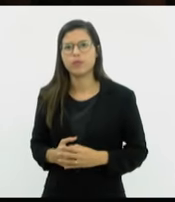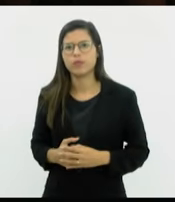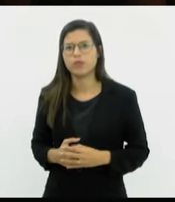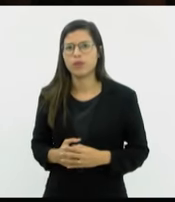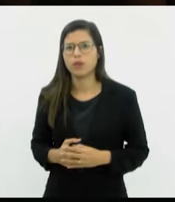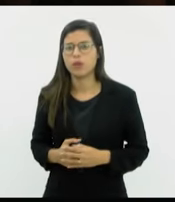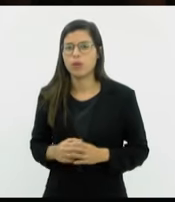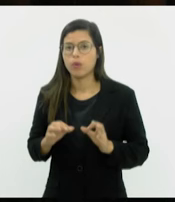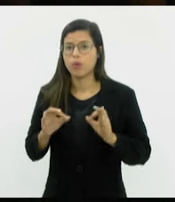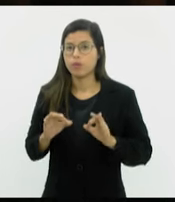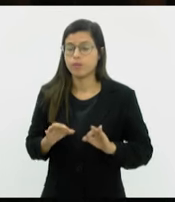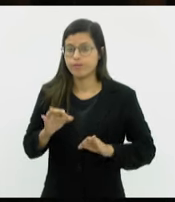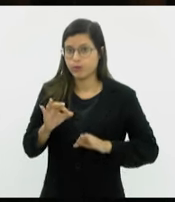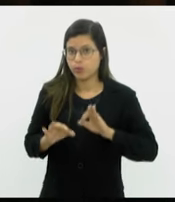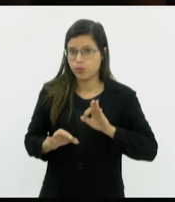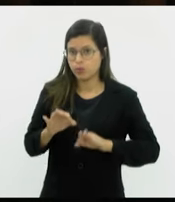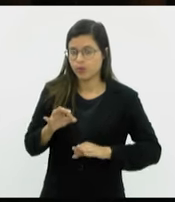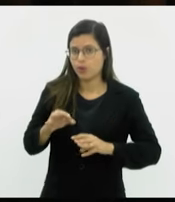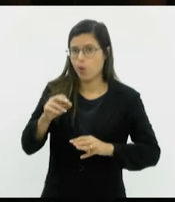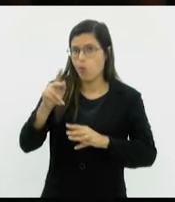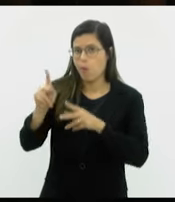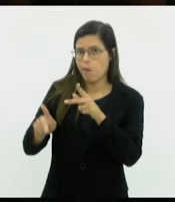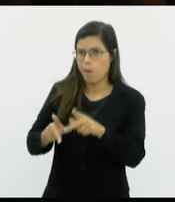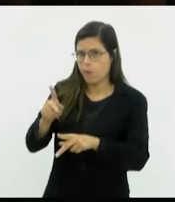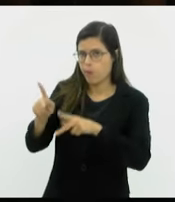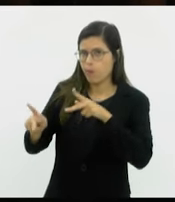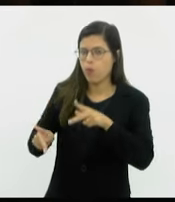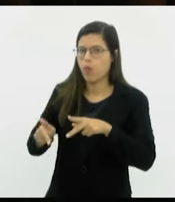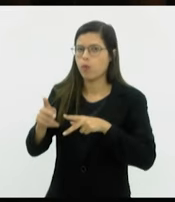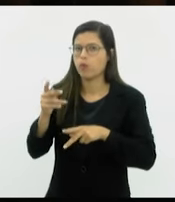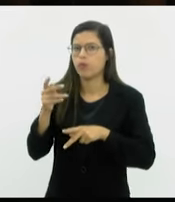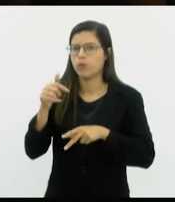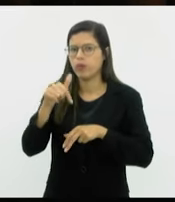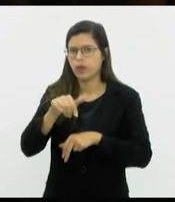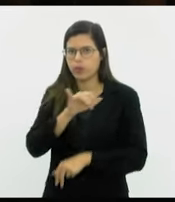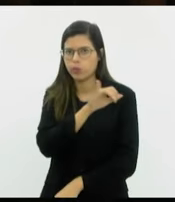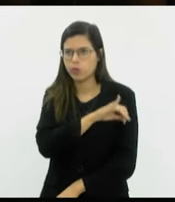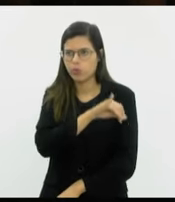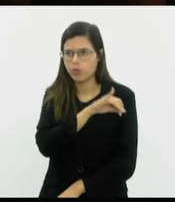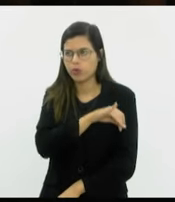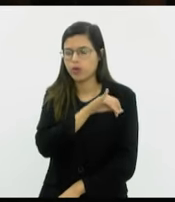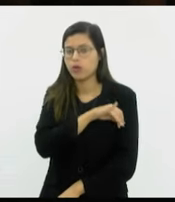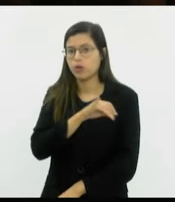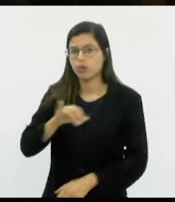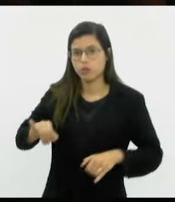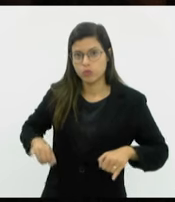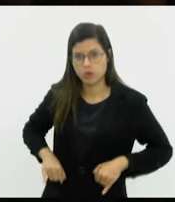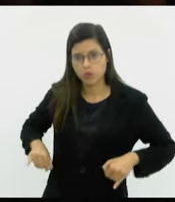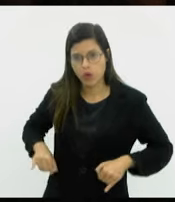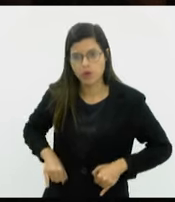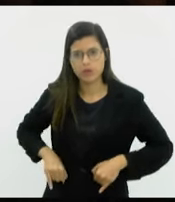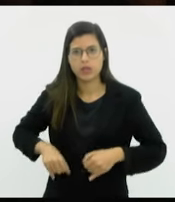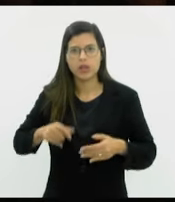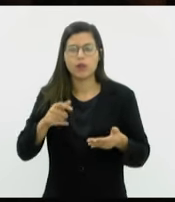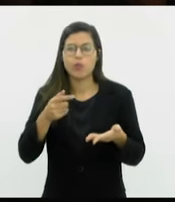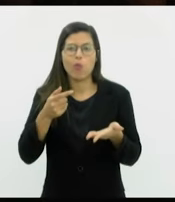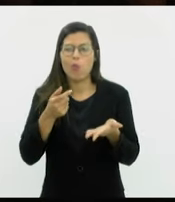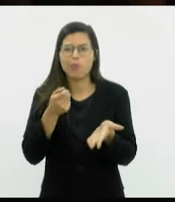confirmar a injustiça que o povo fluminense sofre com as altas cobranças do DETRAN em nosso